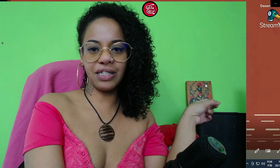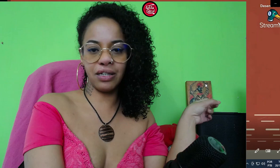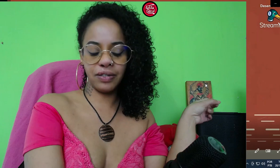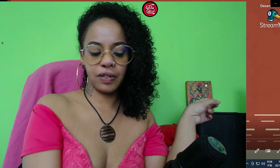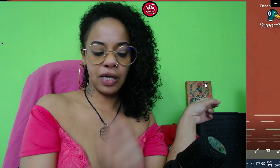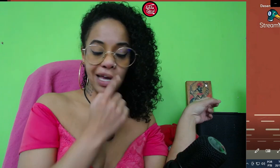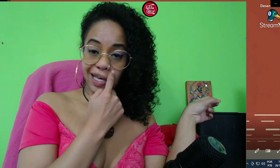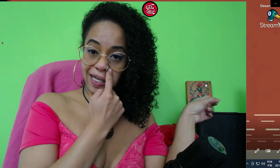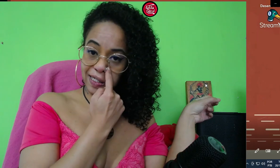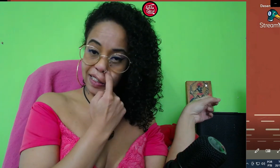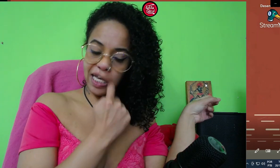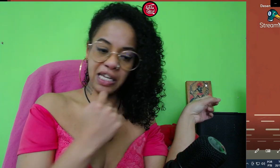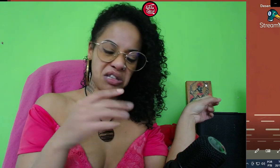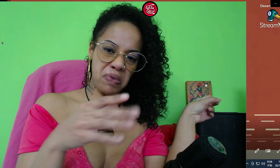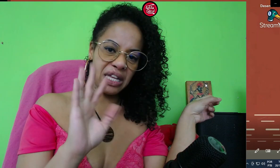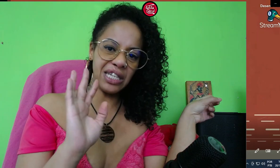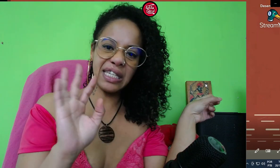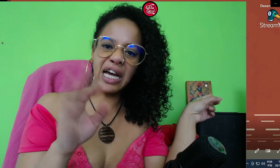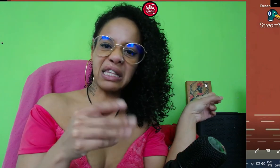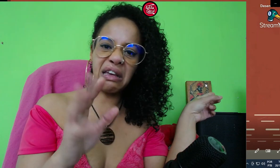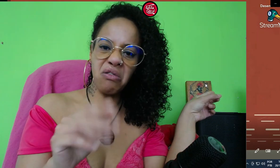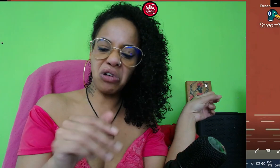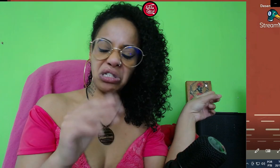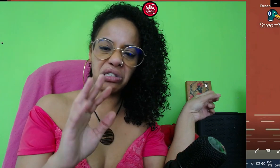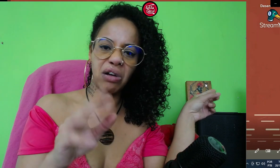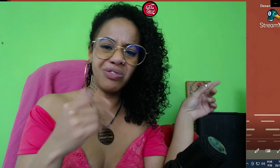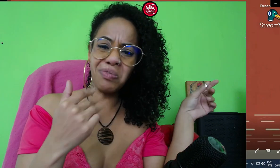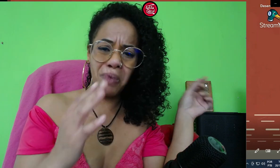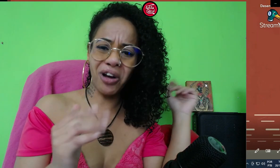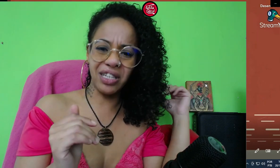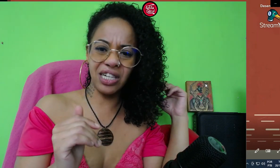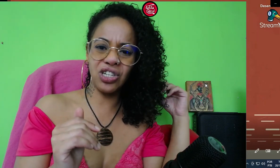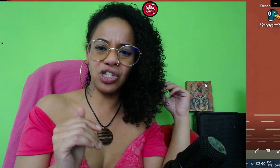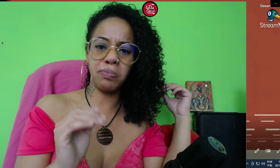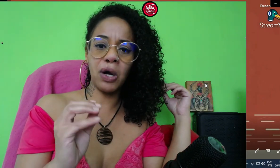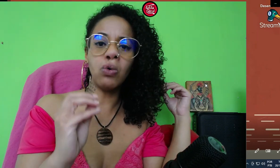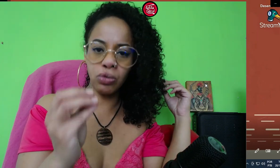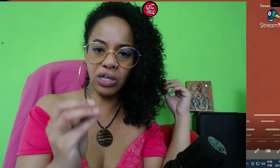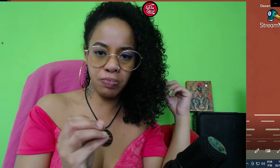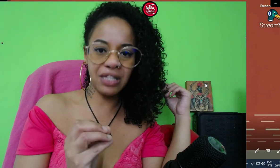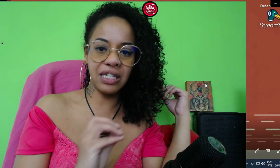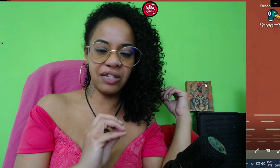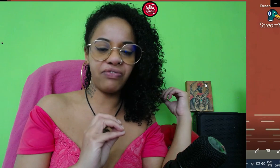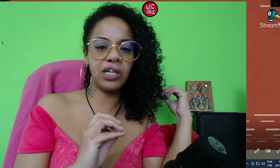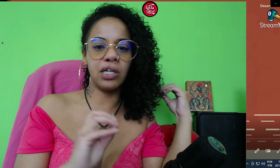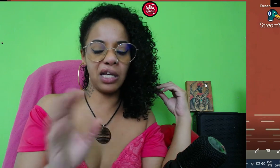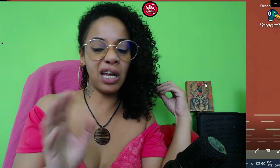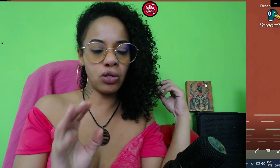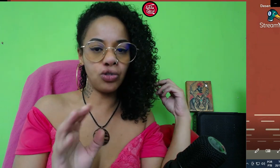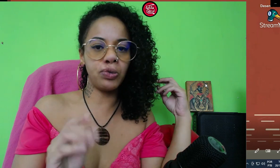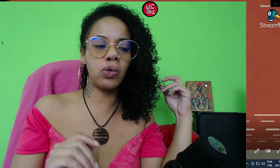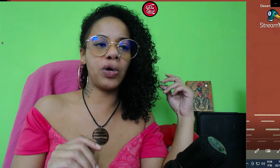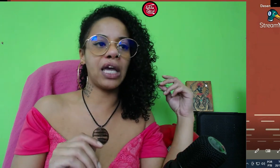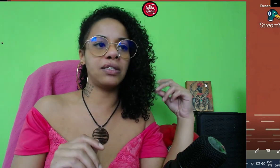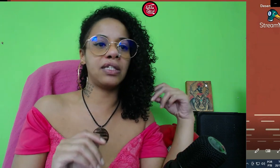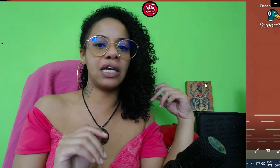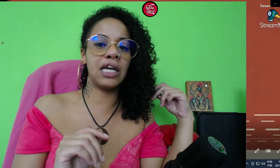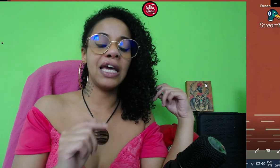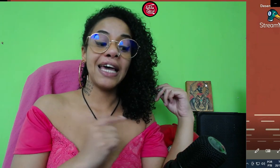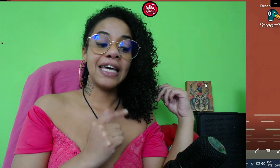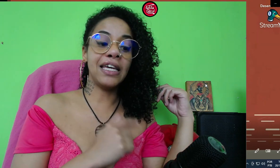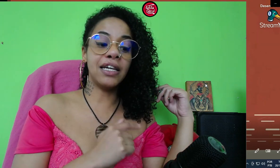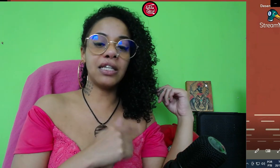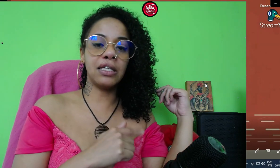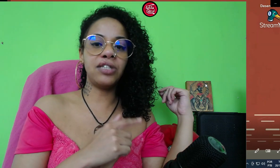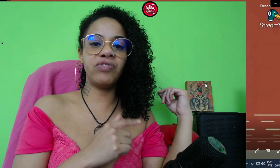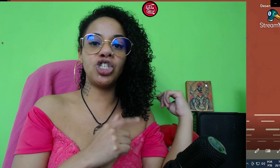Iansã Iansã Independente de ser ateu o cristão não importa tá gente é uma cultura de matriz africana nem todo mundo conhece né